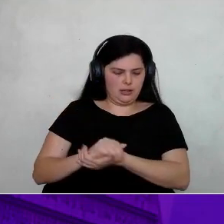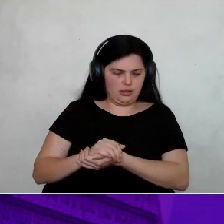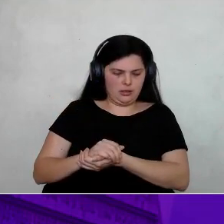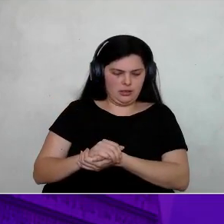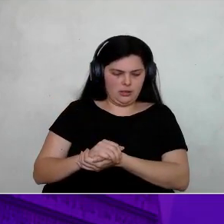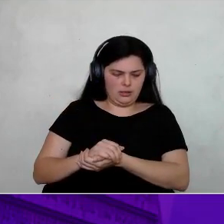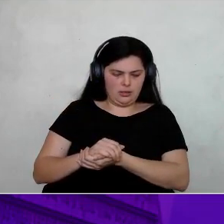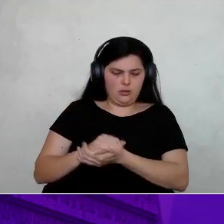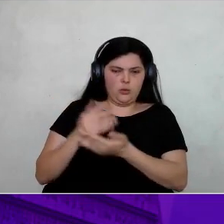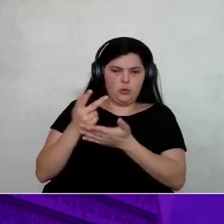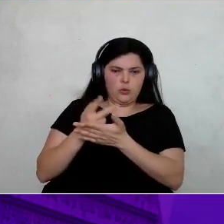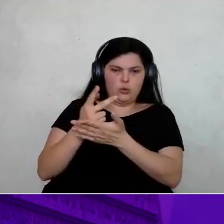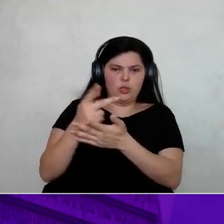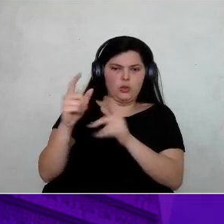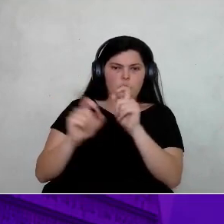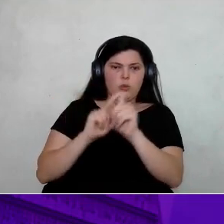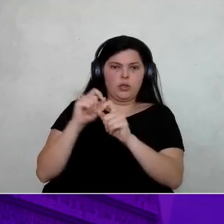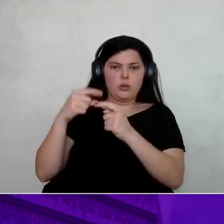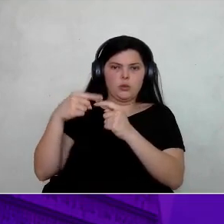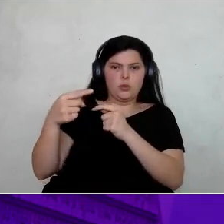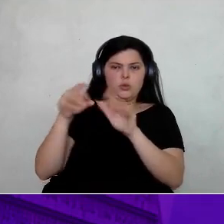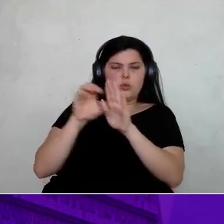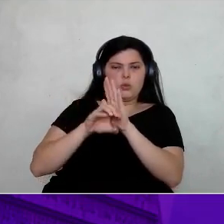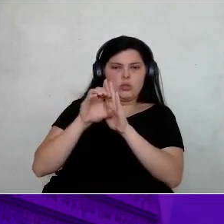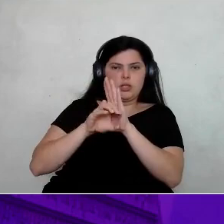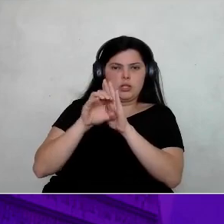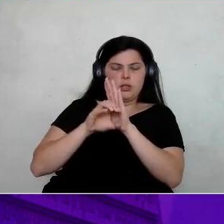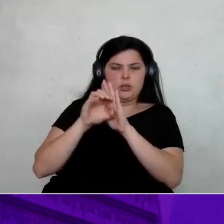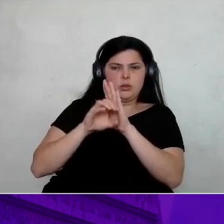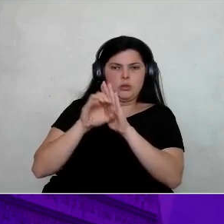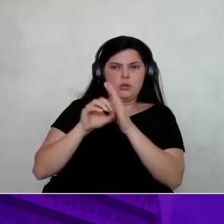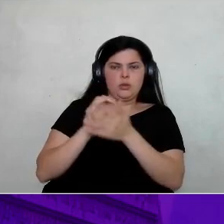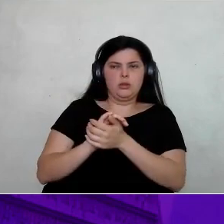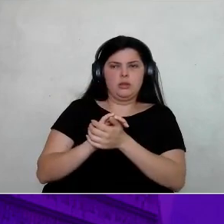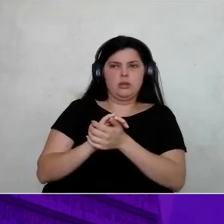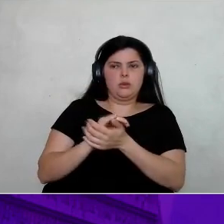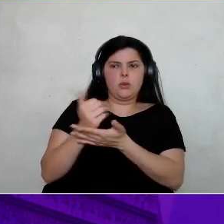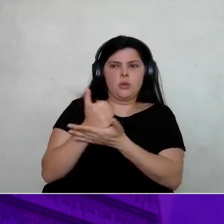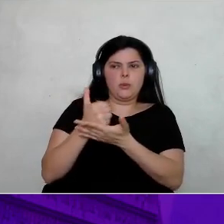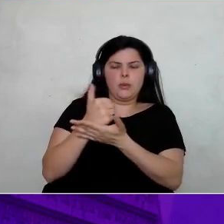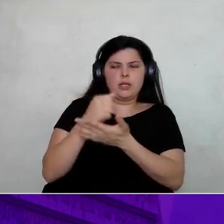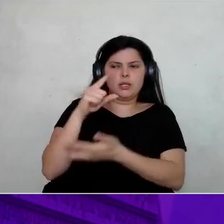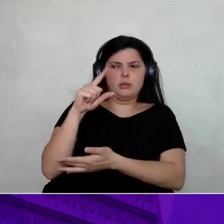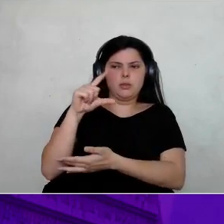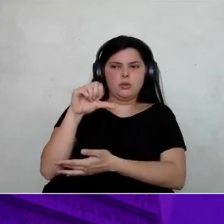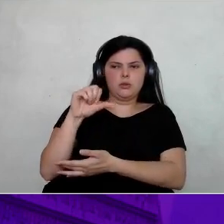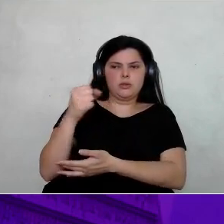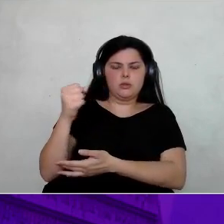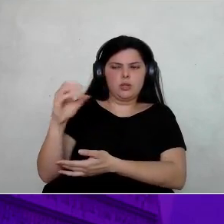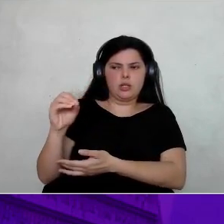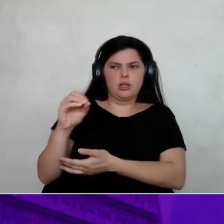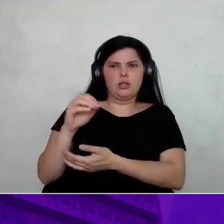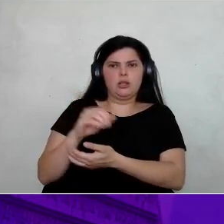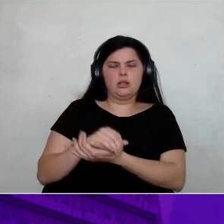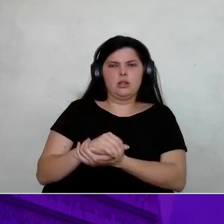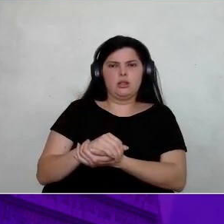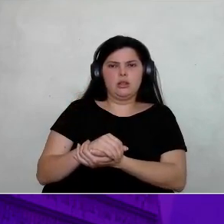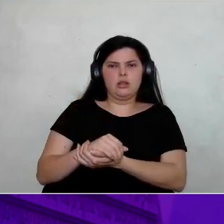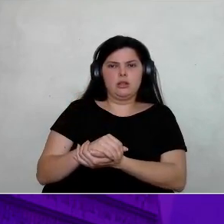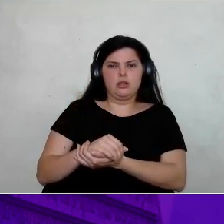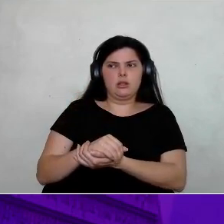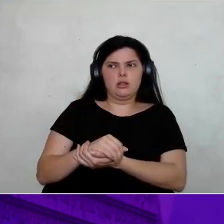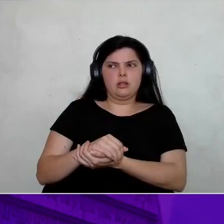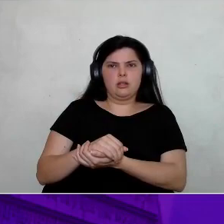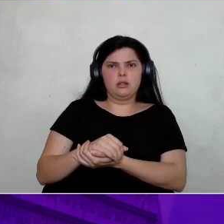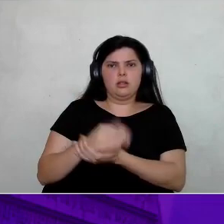adiante, né, os próximos conceitos, muito apoiado aqui em 1980, né, nos anos 80, começou a